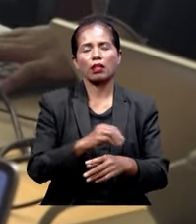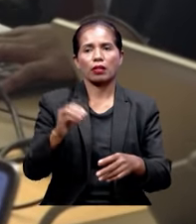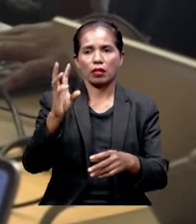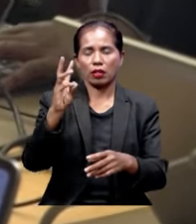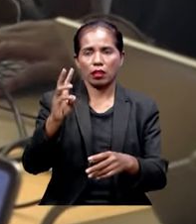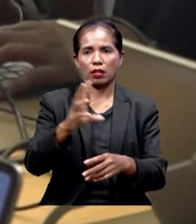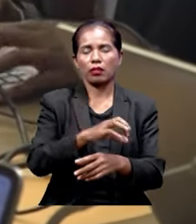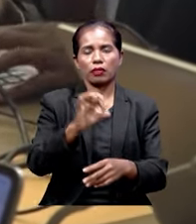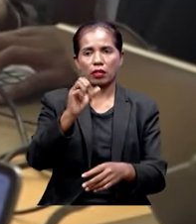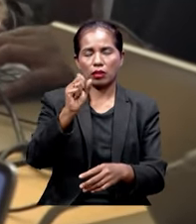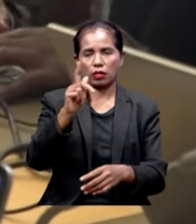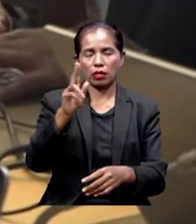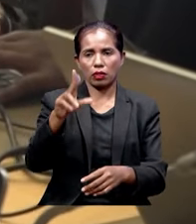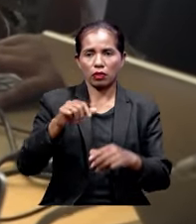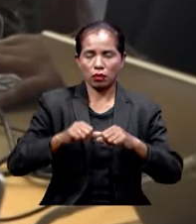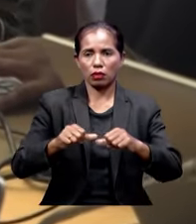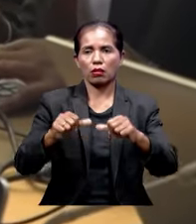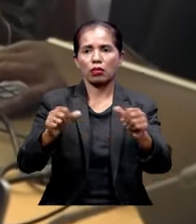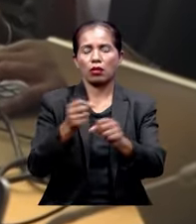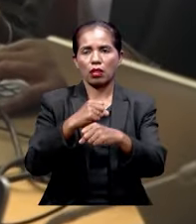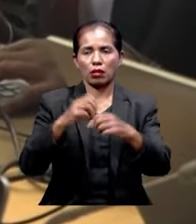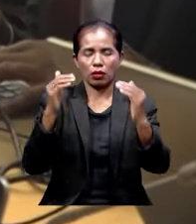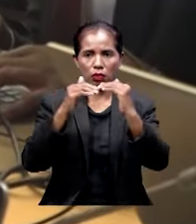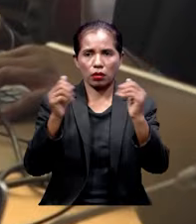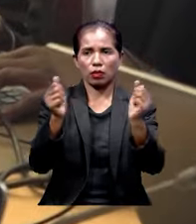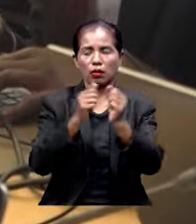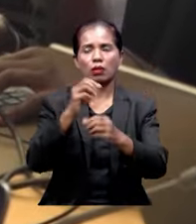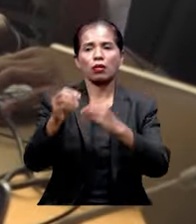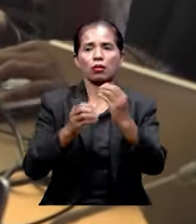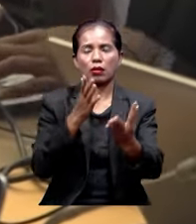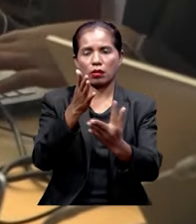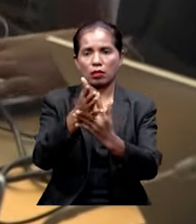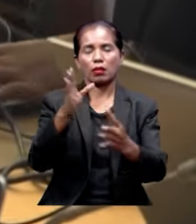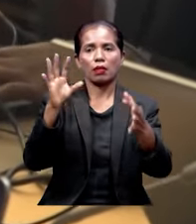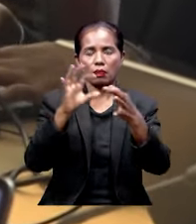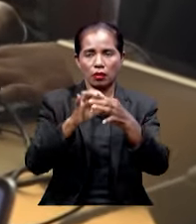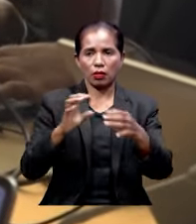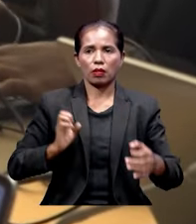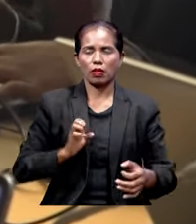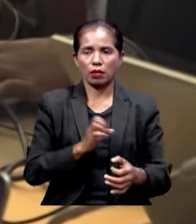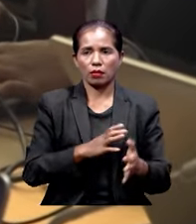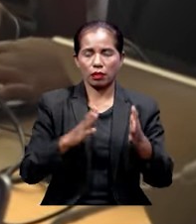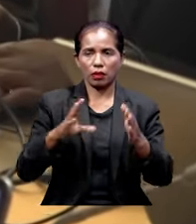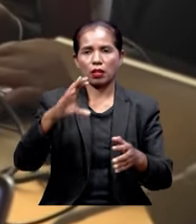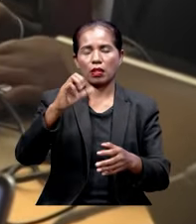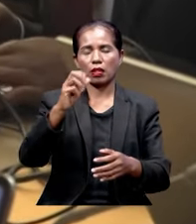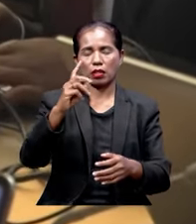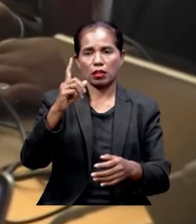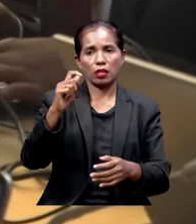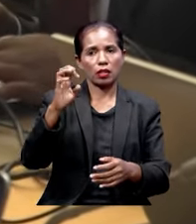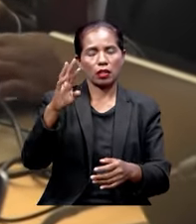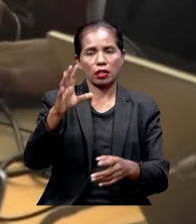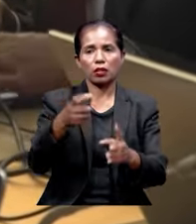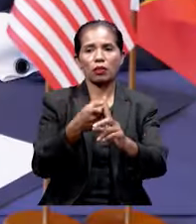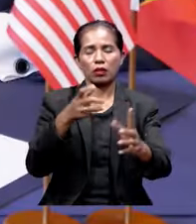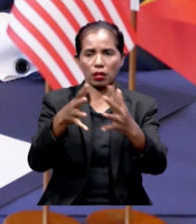Francisco Calvoadi continua a concluir negociação bilateral com a base sobre o mercado com a embaixadora K30I, Rússia e Estados Unidos